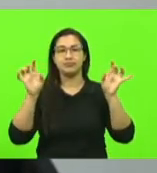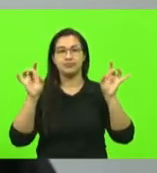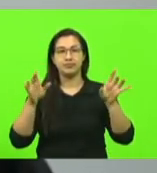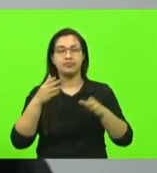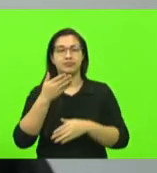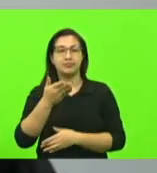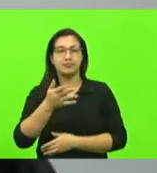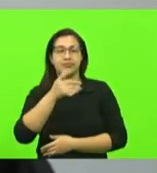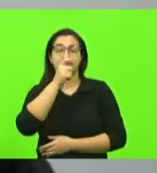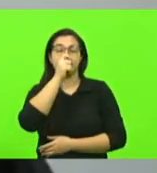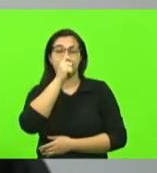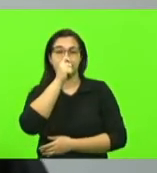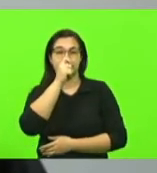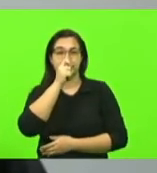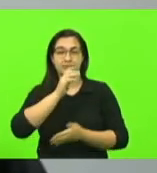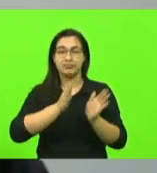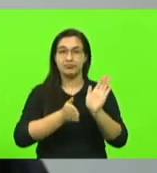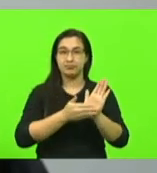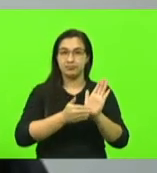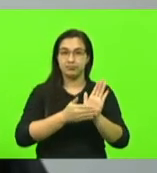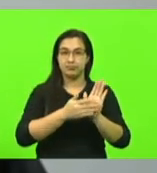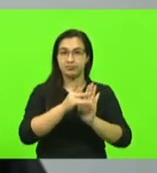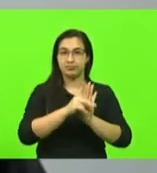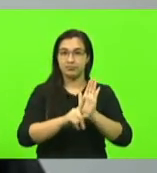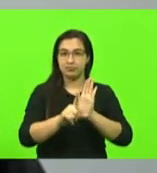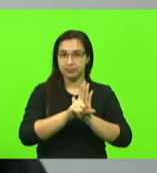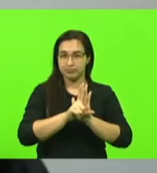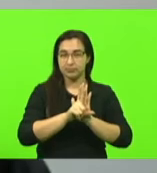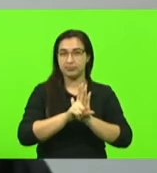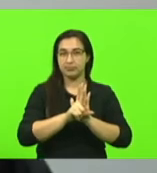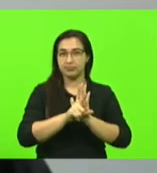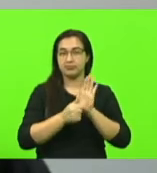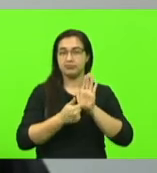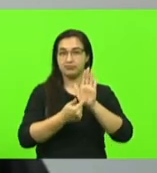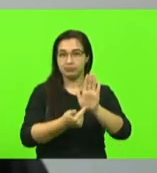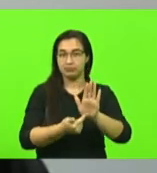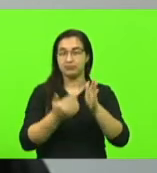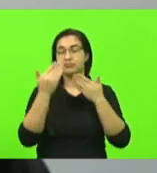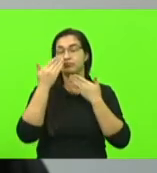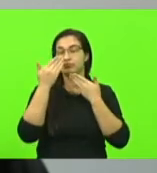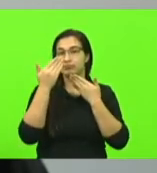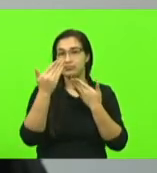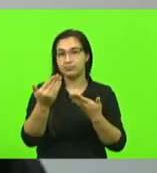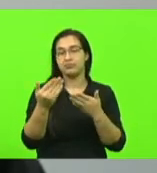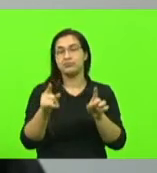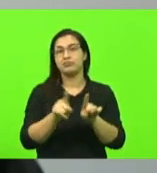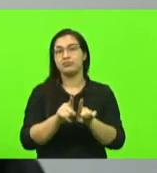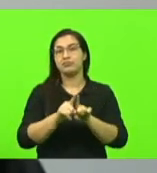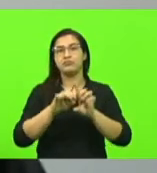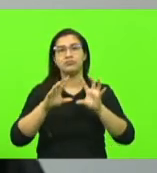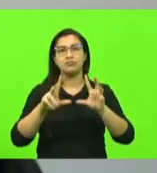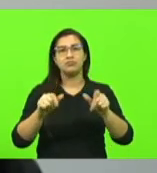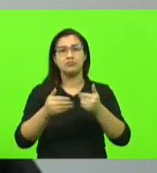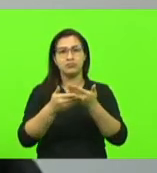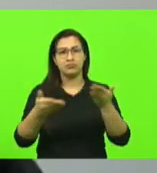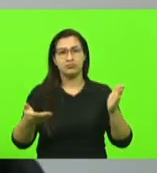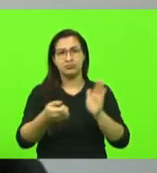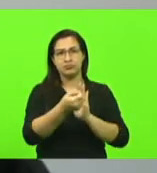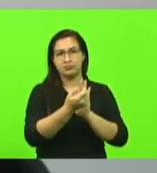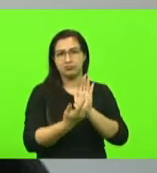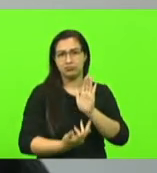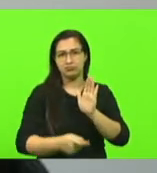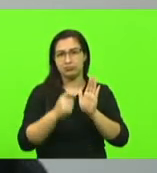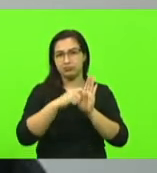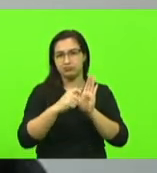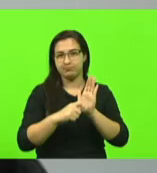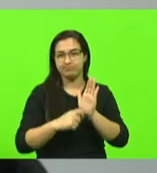João Amin pela proposta ora apresentada. Quero agradecer também a todos os relatores,